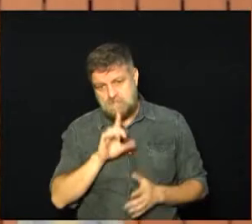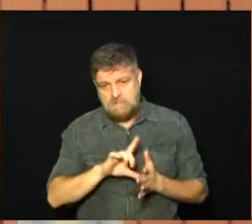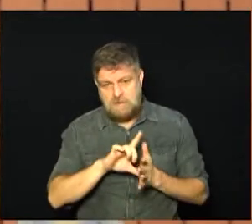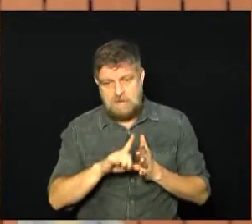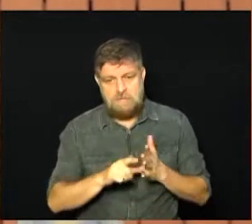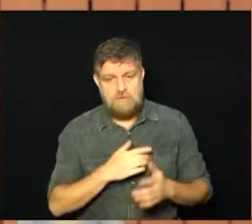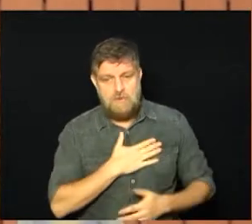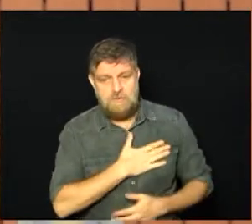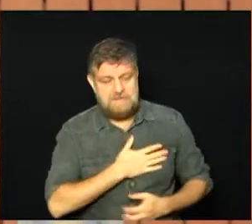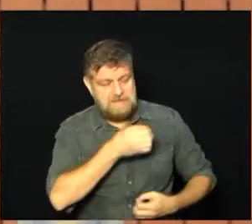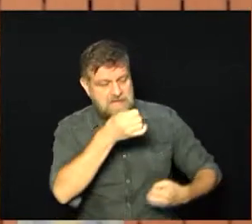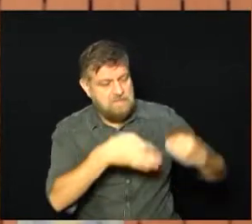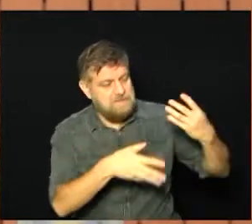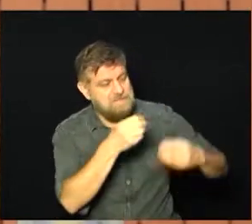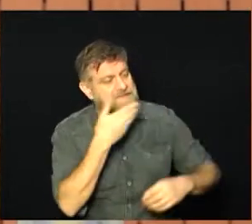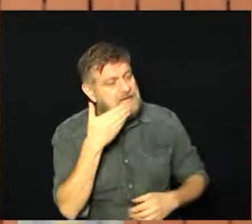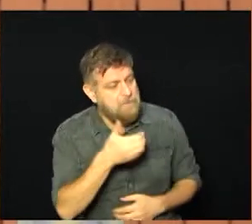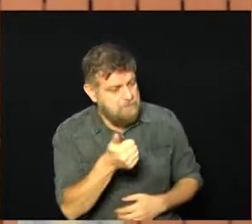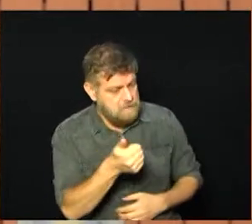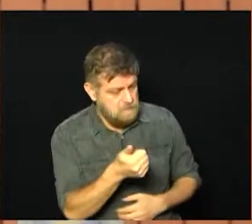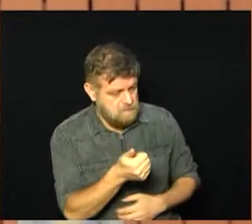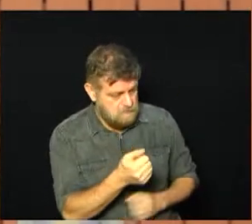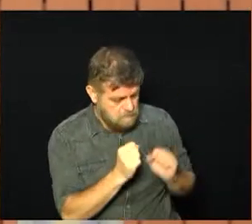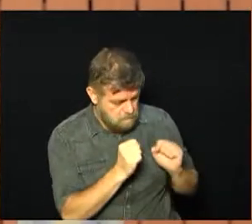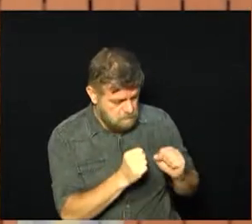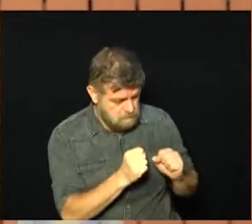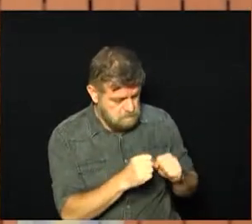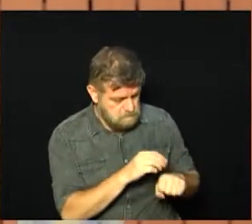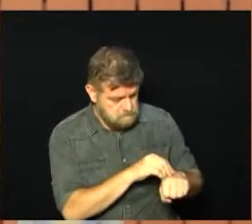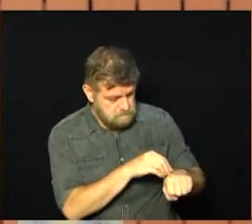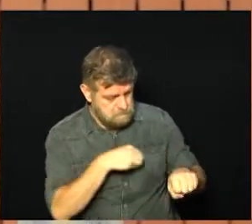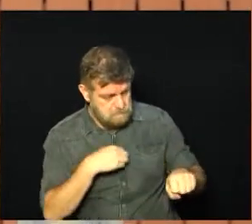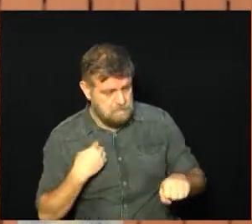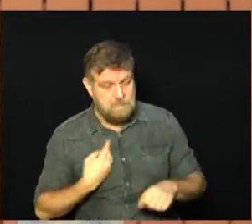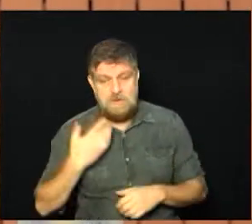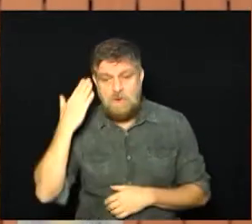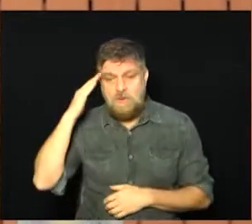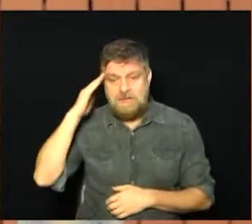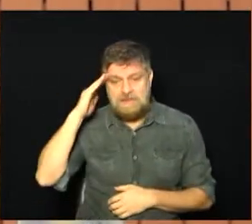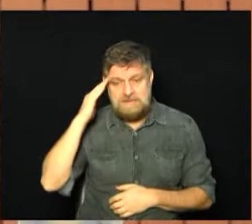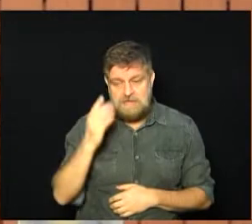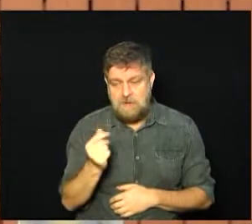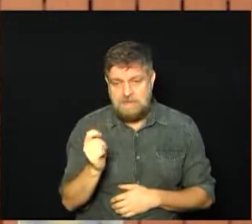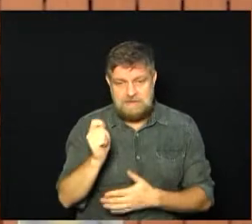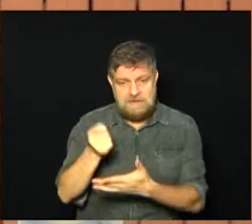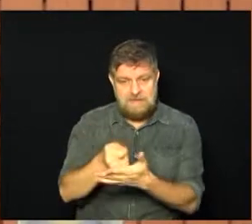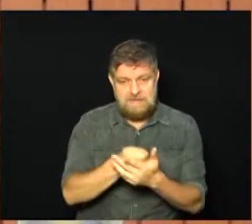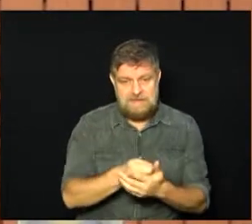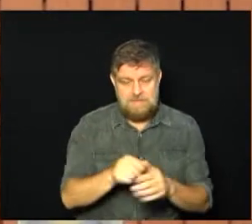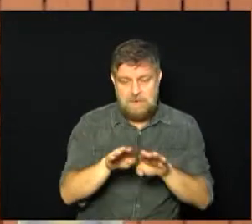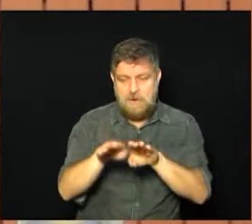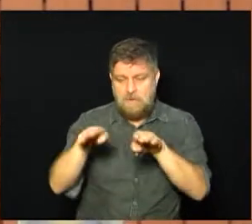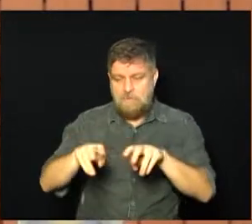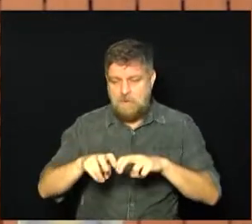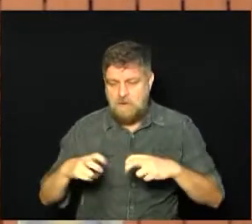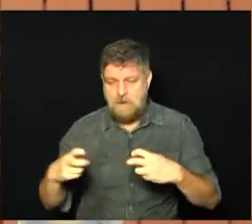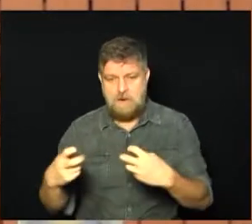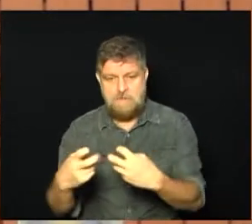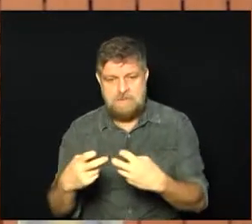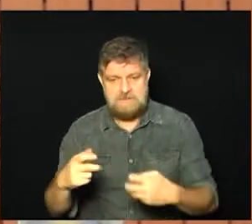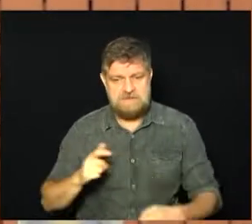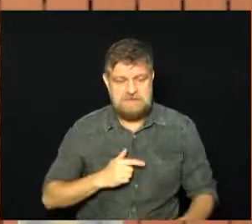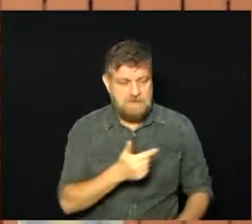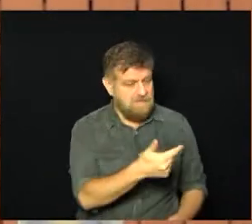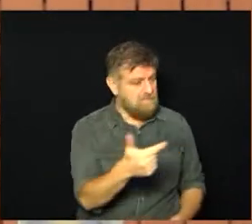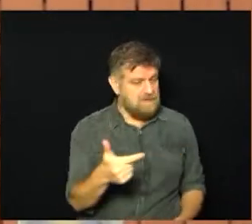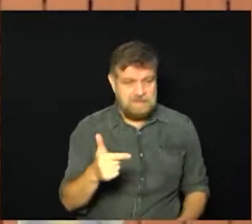pudessem explicar um pouquinho melhor, porque, na verdade, o que eu entendi é que as cobranças são por mesas, né? E nem sempre os parklets vão ter